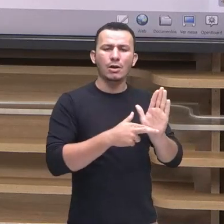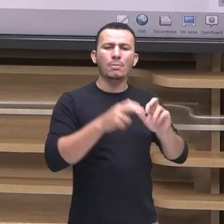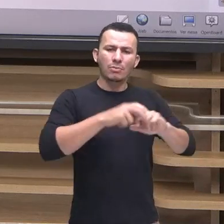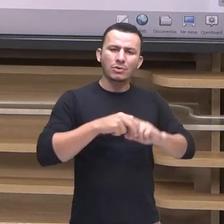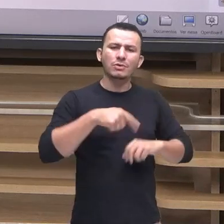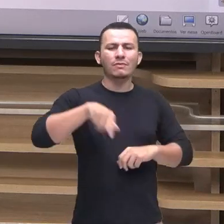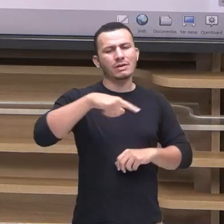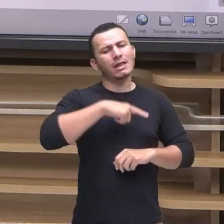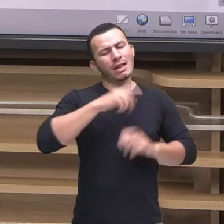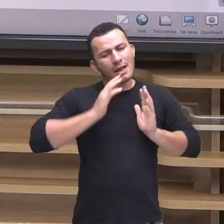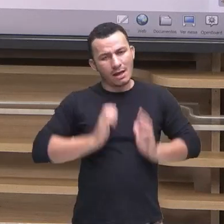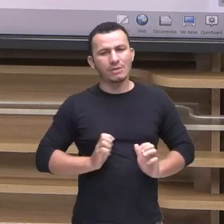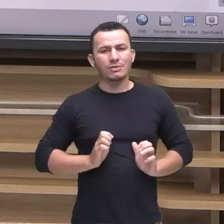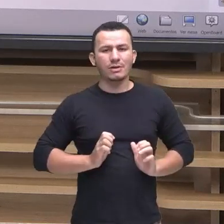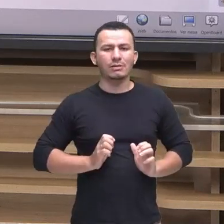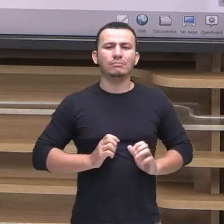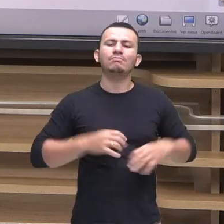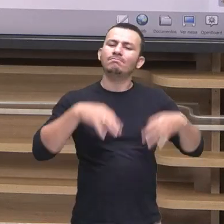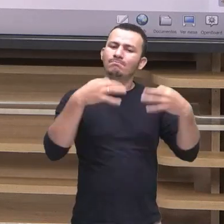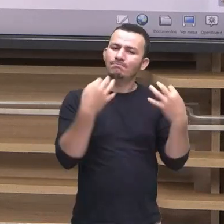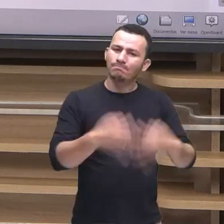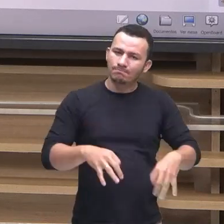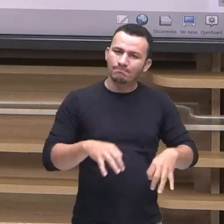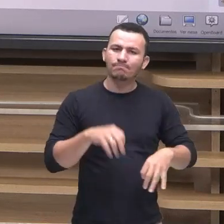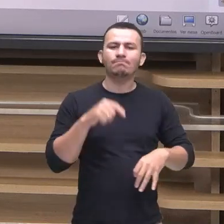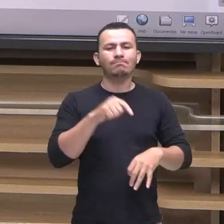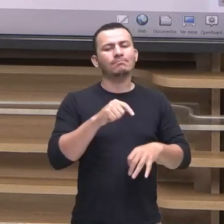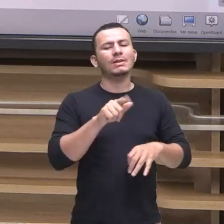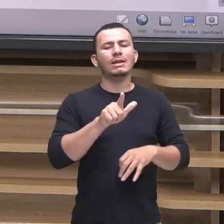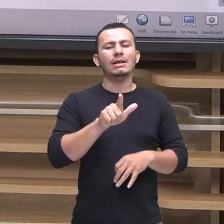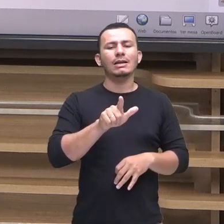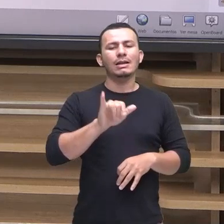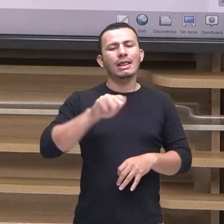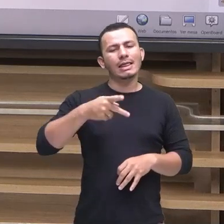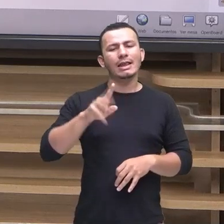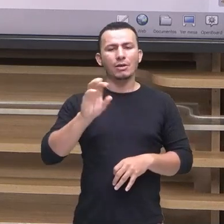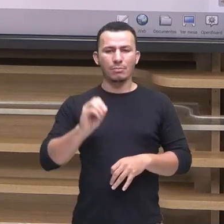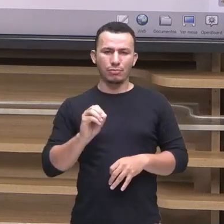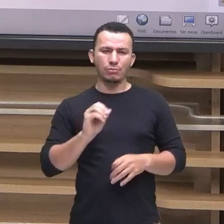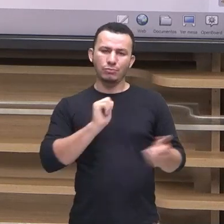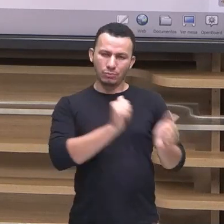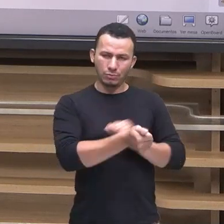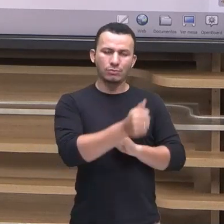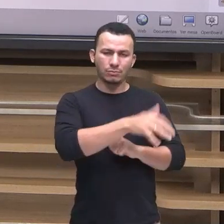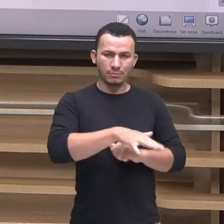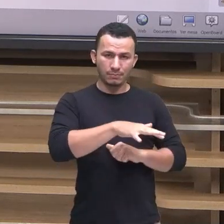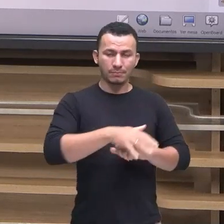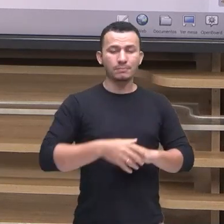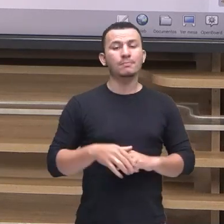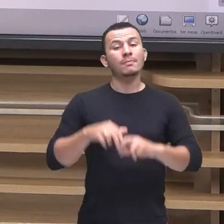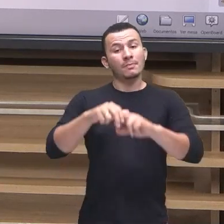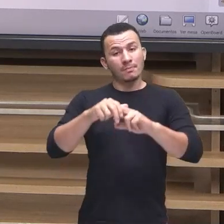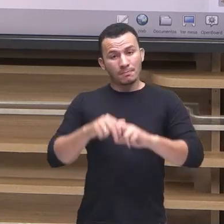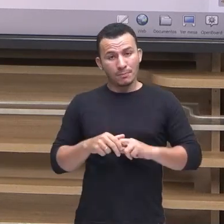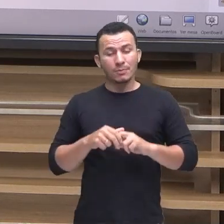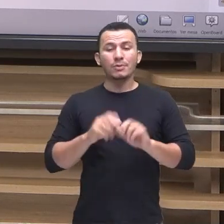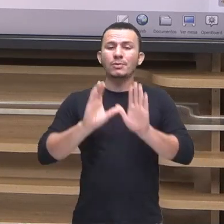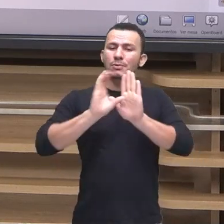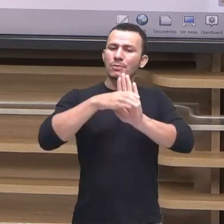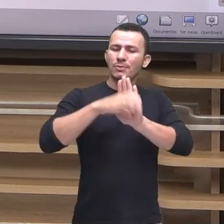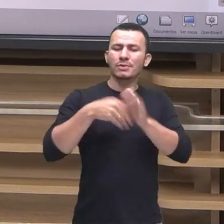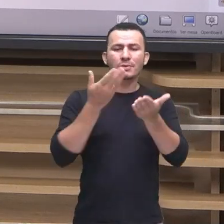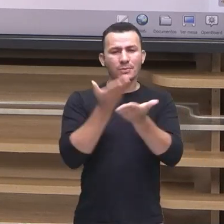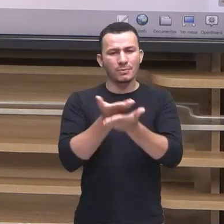princípios éticos, você está ali fazendo um jogo limpo, um fair play, tá bom? Então é nesse momento que todos os conceitos que a gente trabalhou